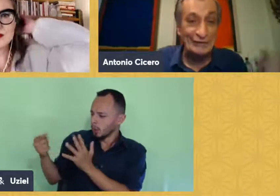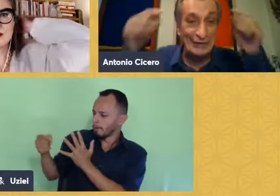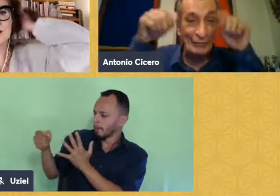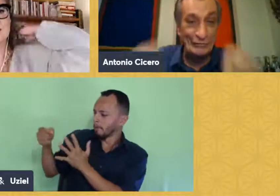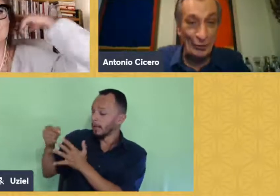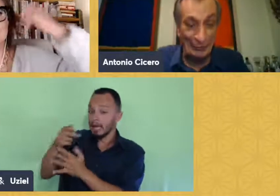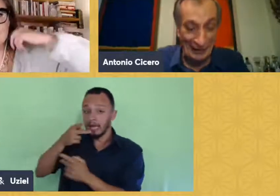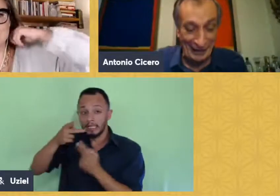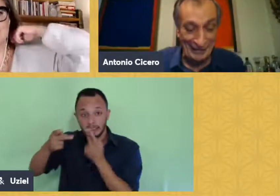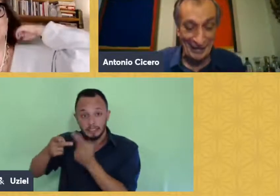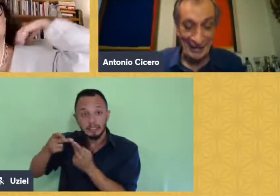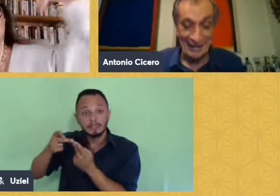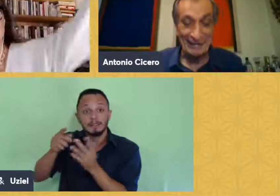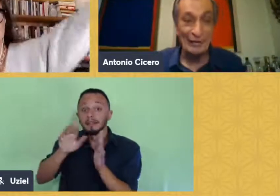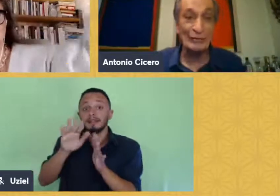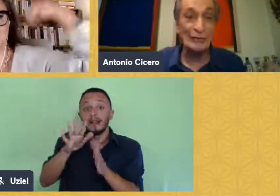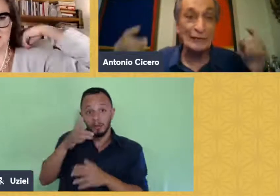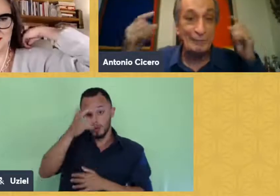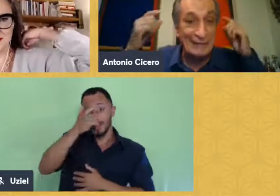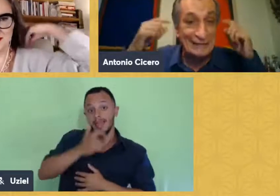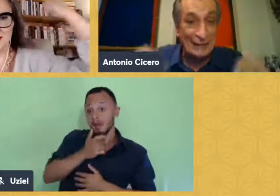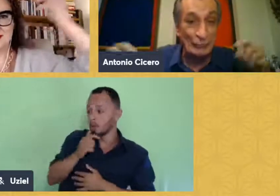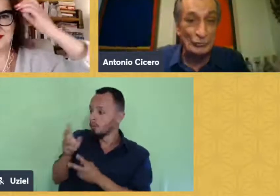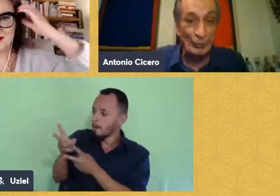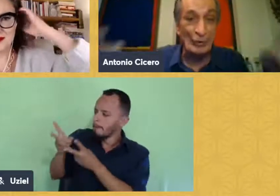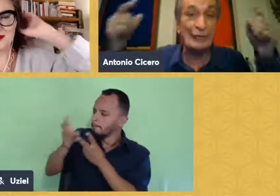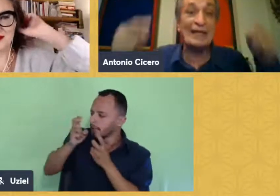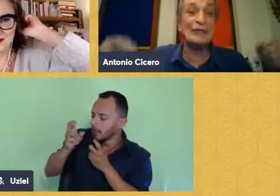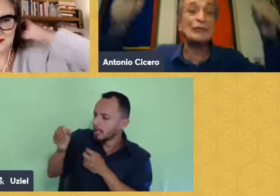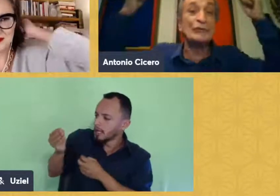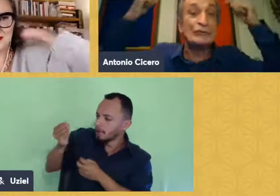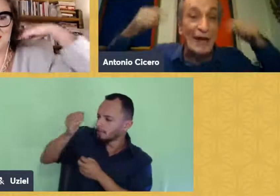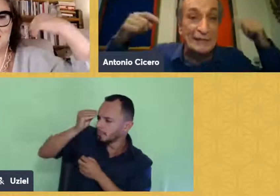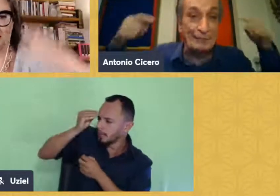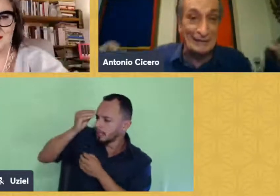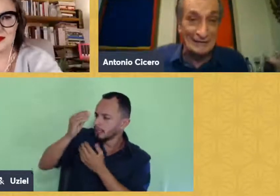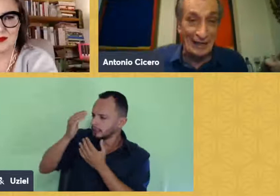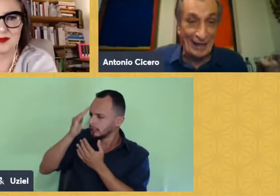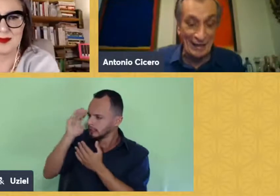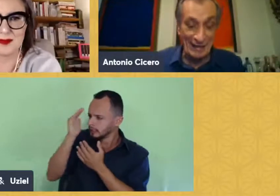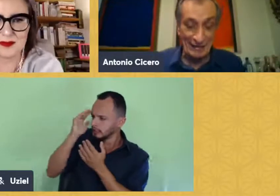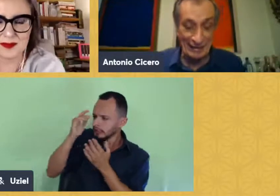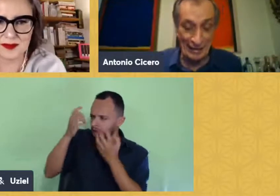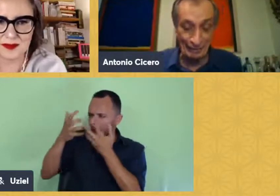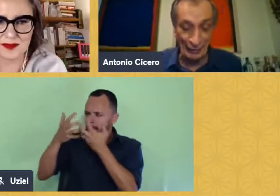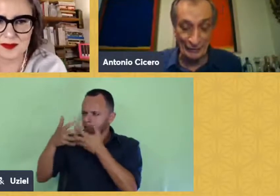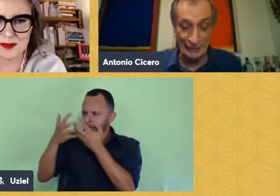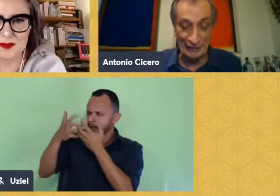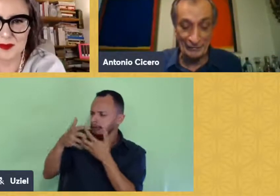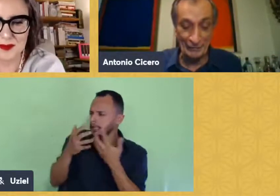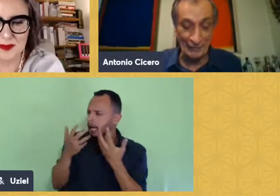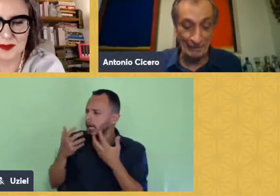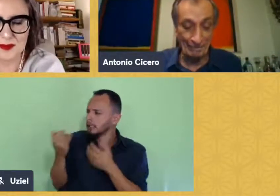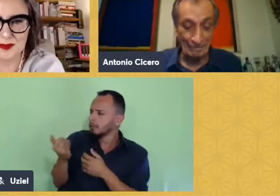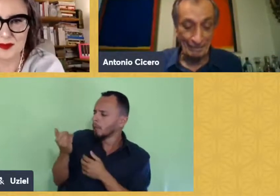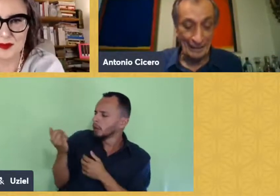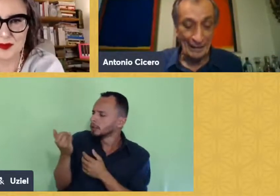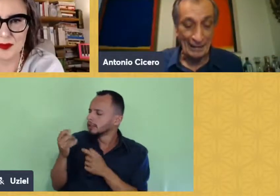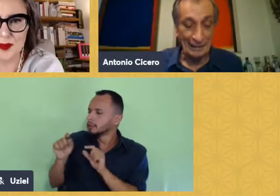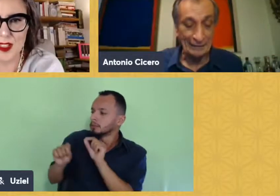nós dizemos sobre ele, o que nós pensamos sobre o que ele nos faz pensar que é importante, não